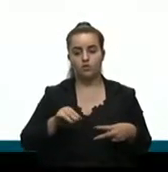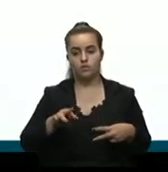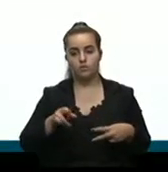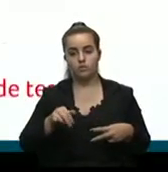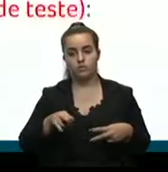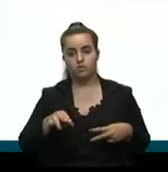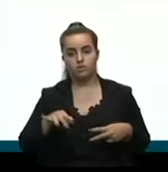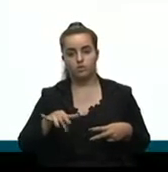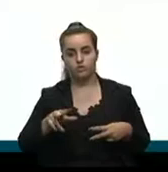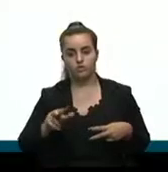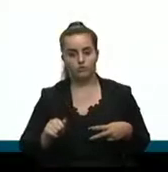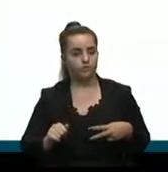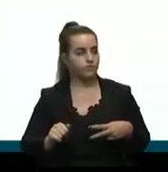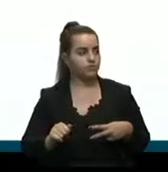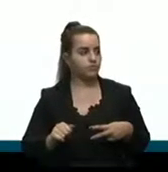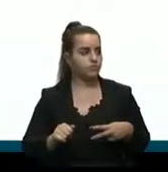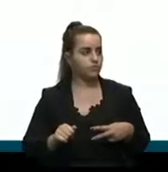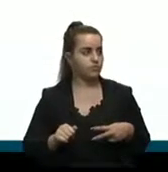alternativa.